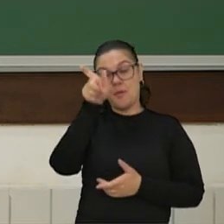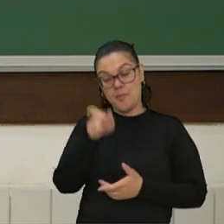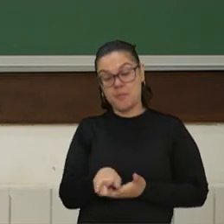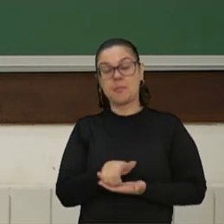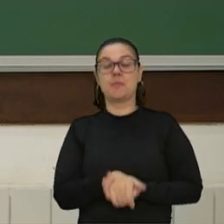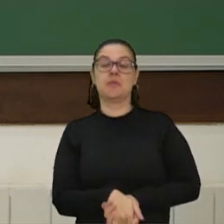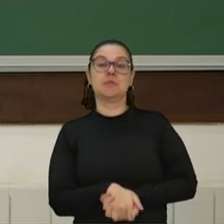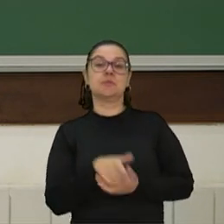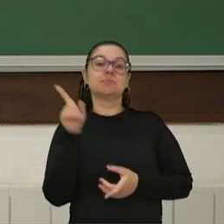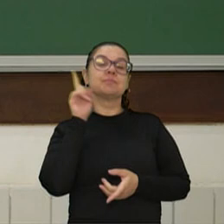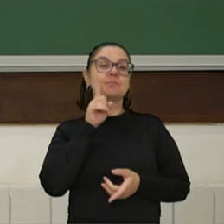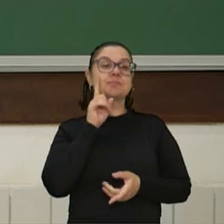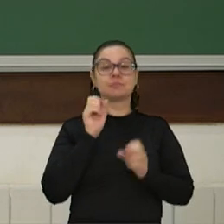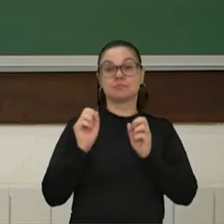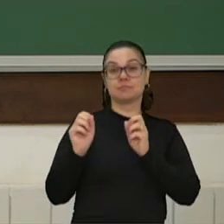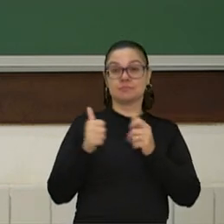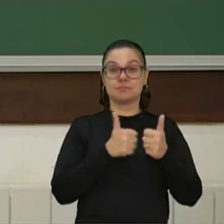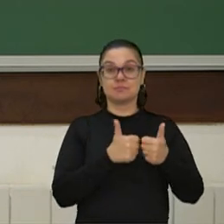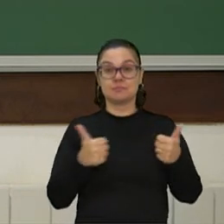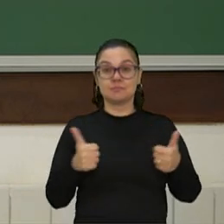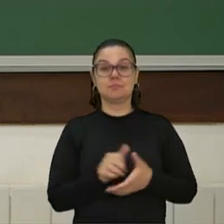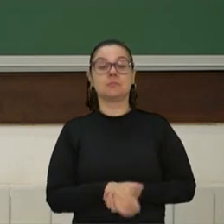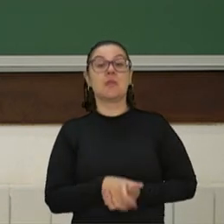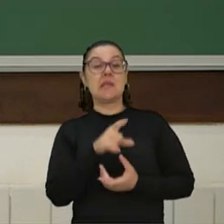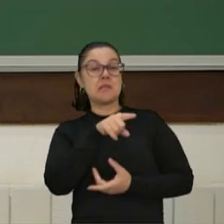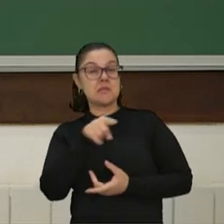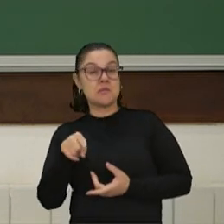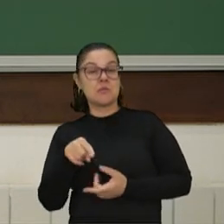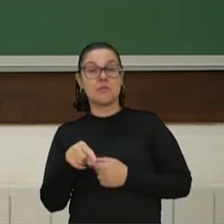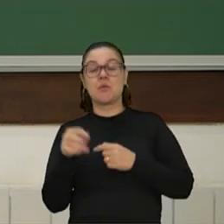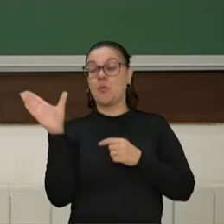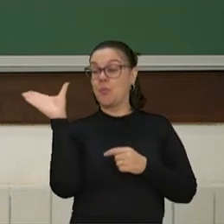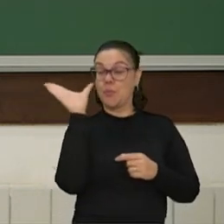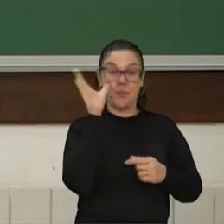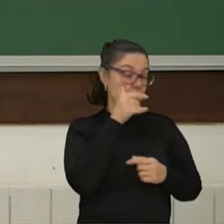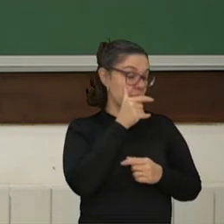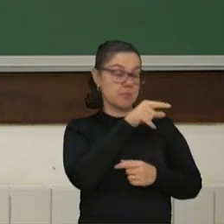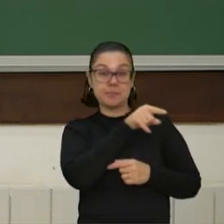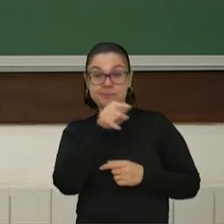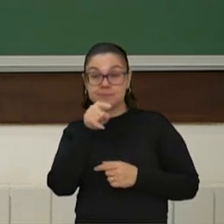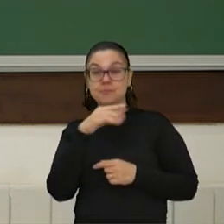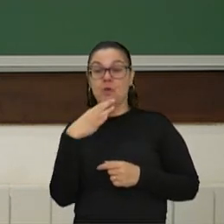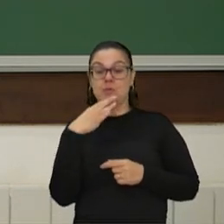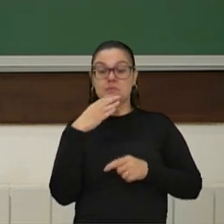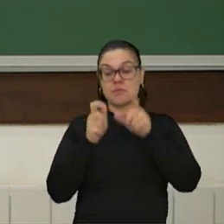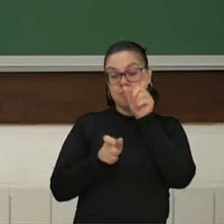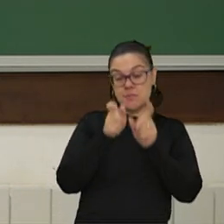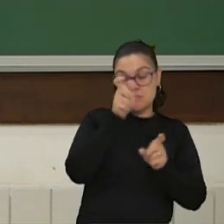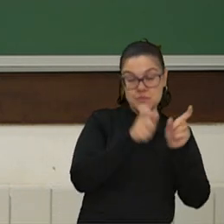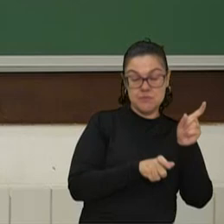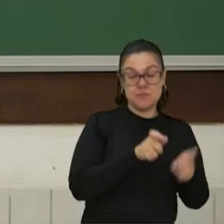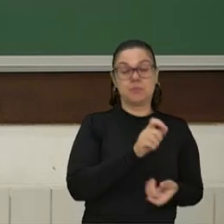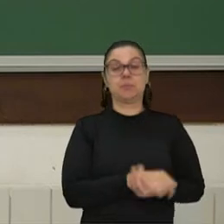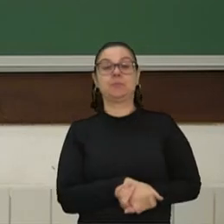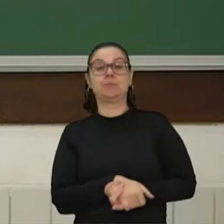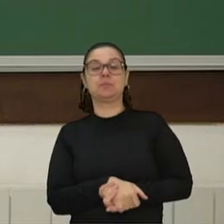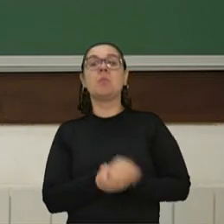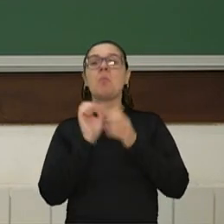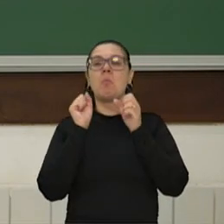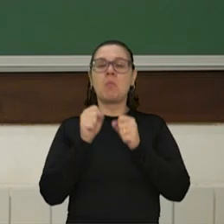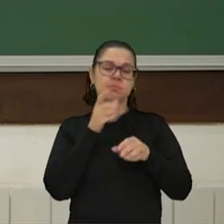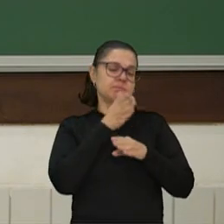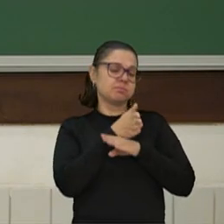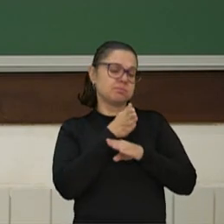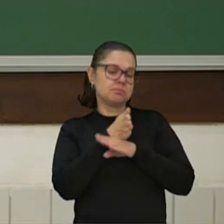então, americana. Se vocês tiverem curiosidade de conhecer um pouquinho mais dessas personalidades, vocês